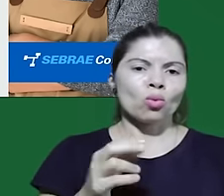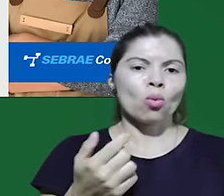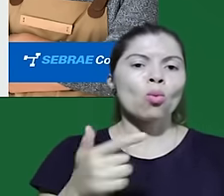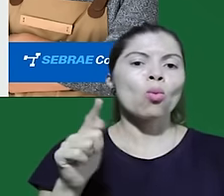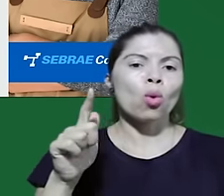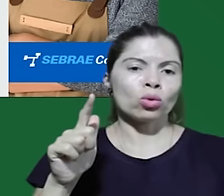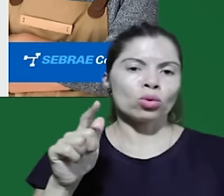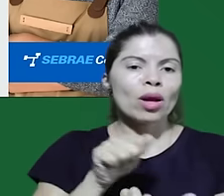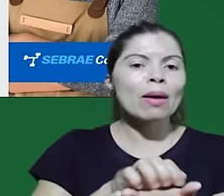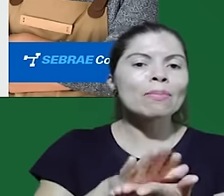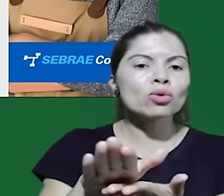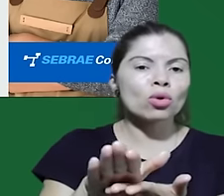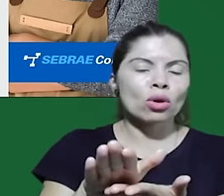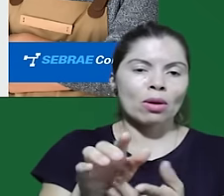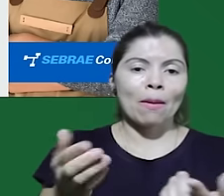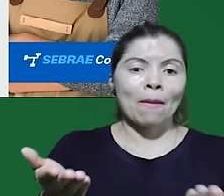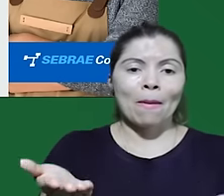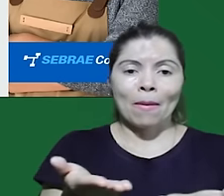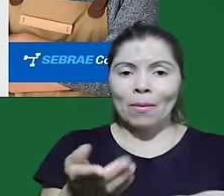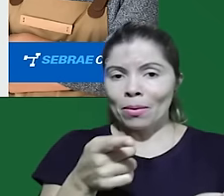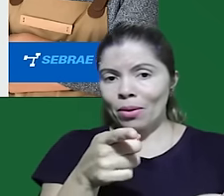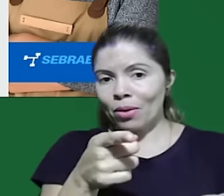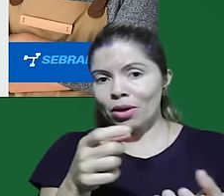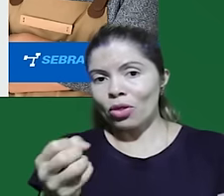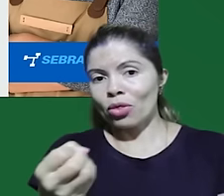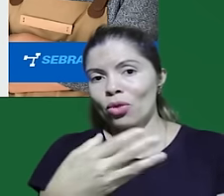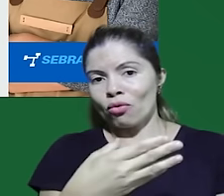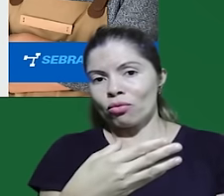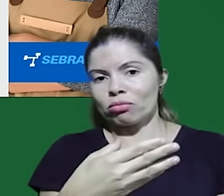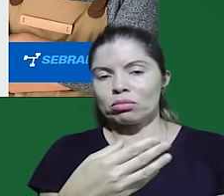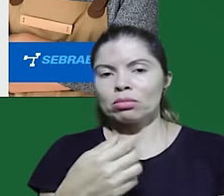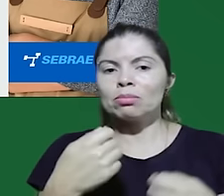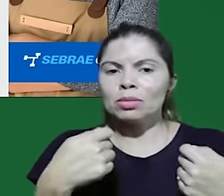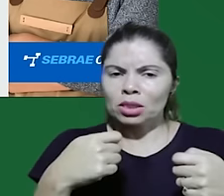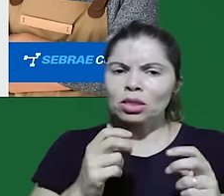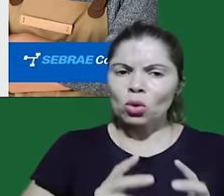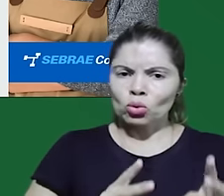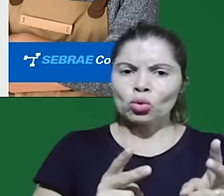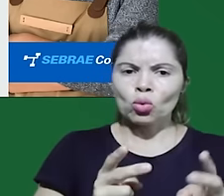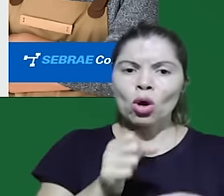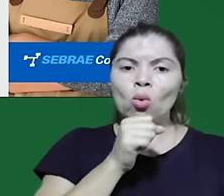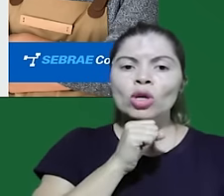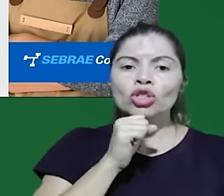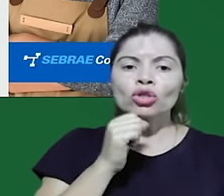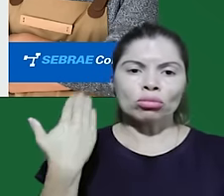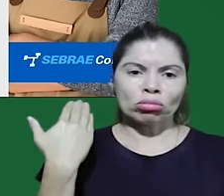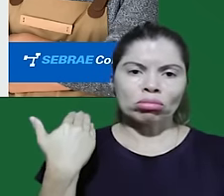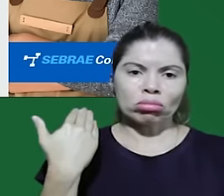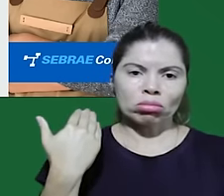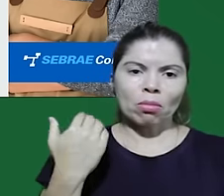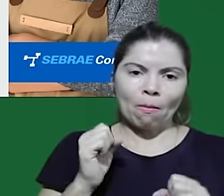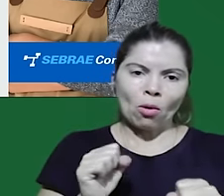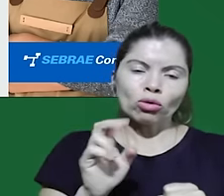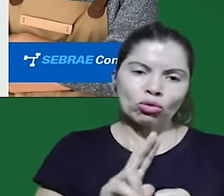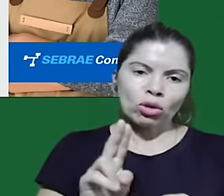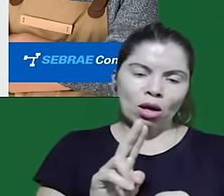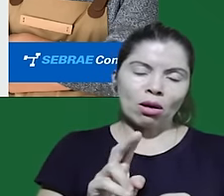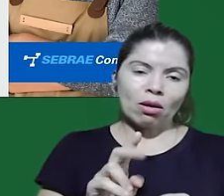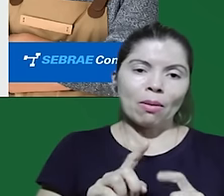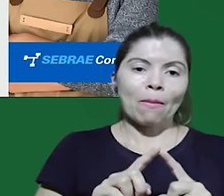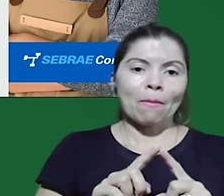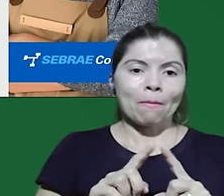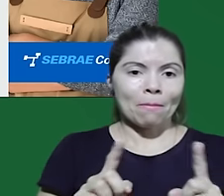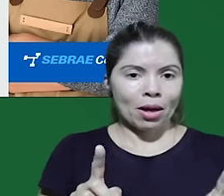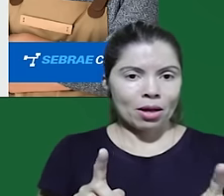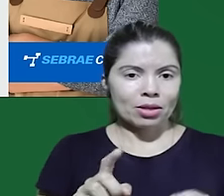ele num segundo plano em caso de necessidades muito específicas tá por isso que a gente sempre recomenda faça uso do emissor